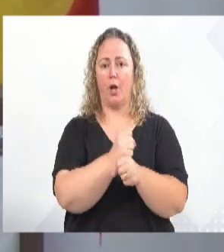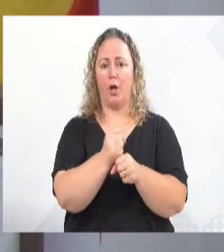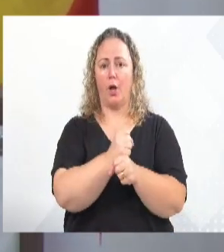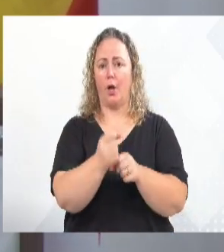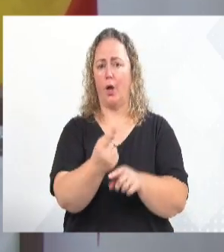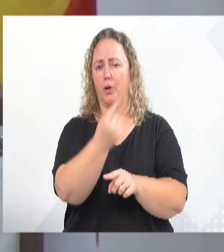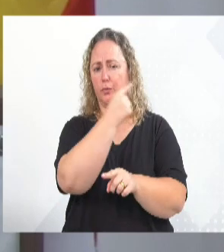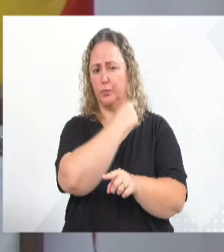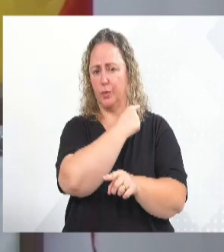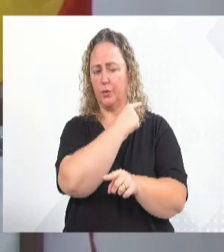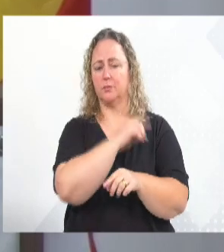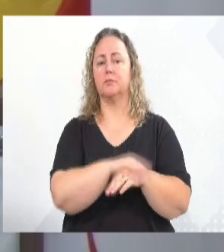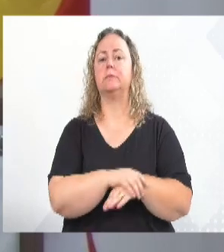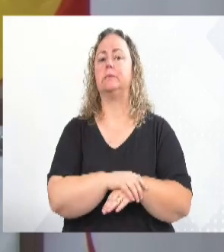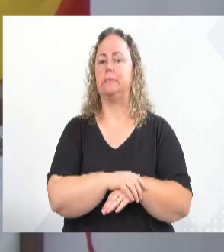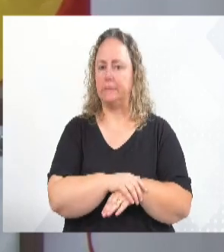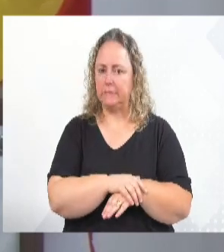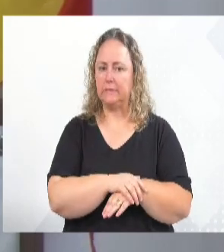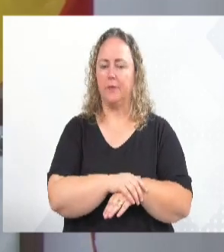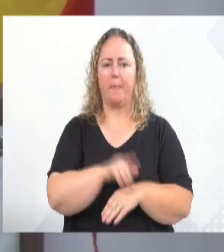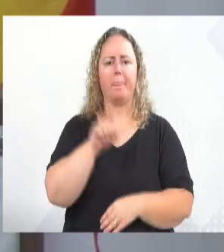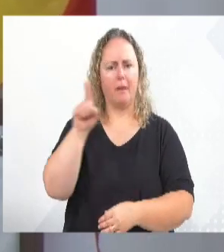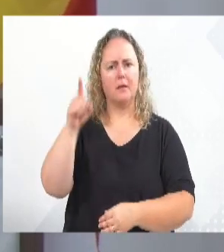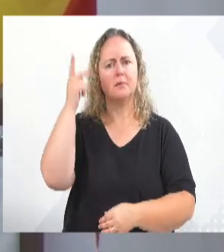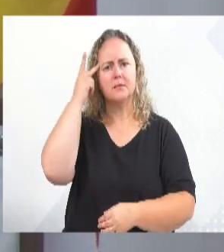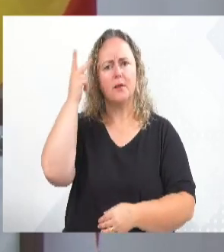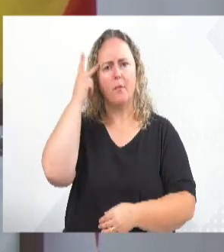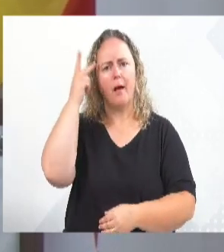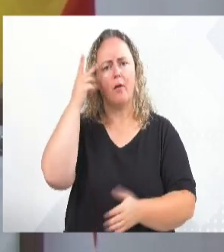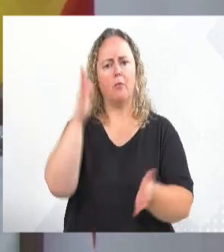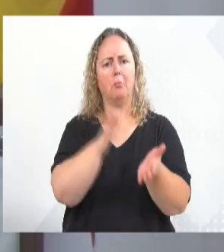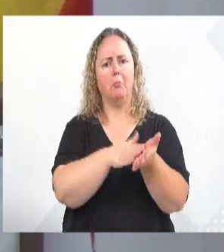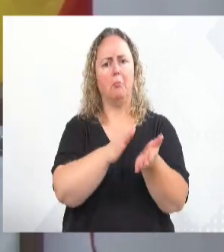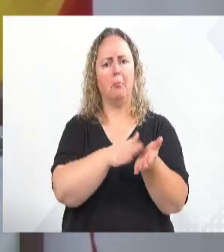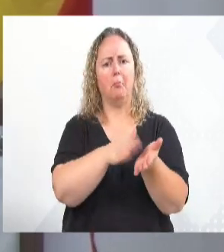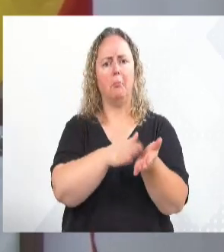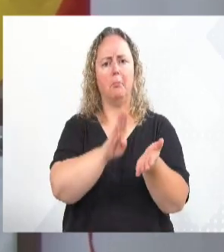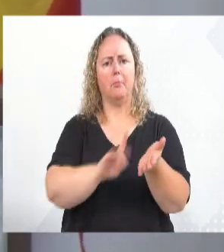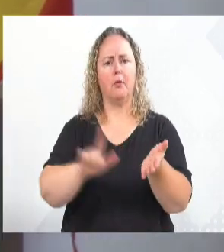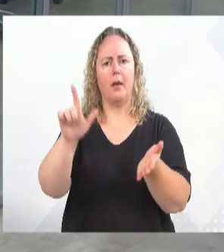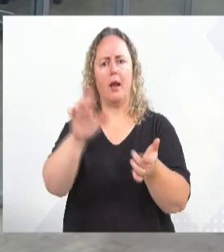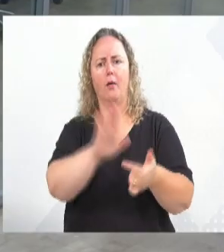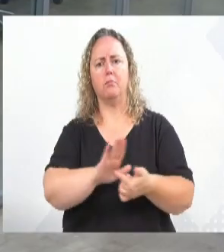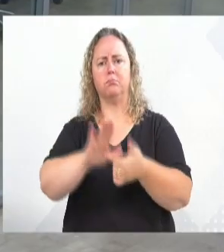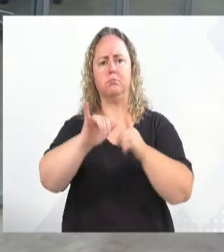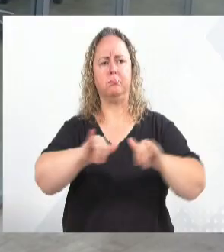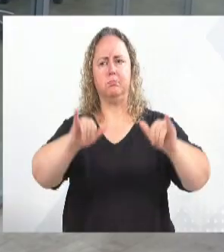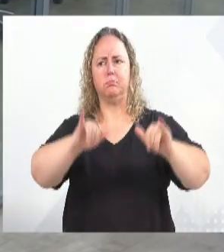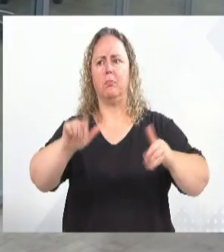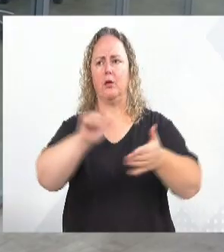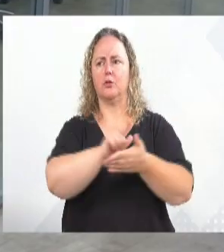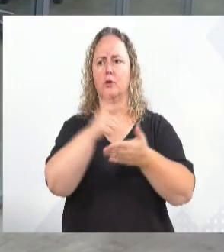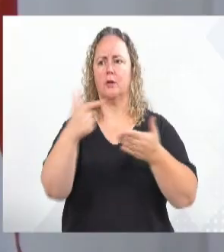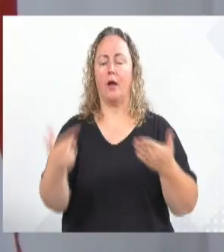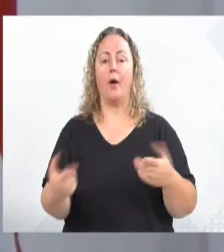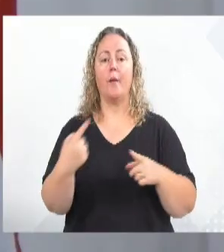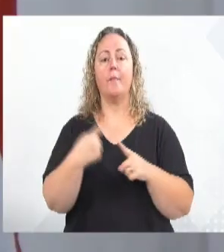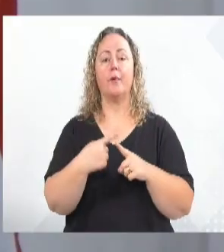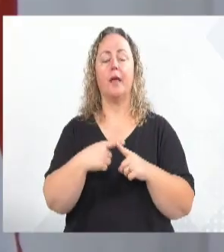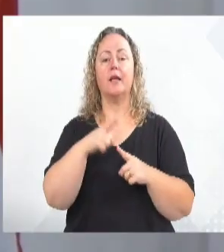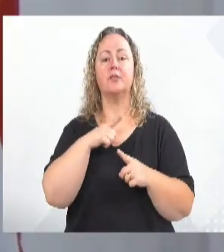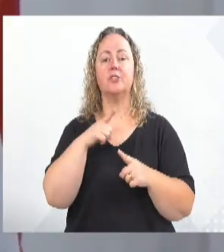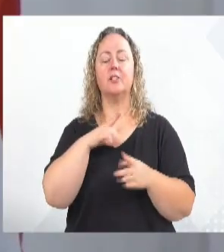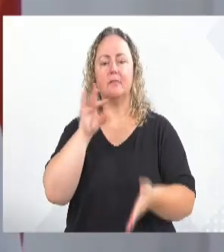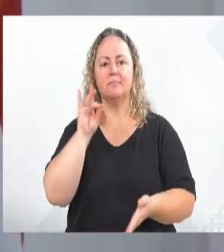foi citado pela Folha de São Paulo, parabenizando a nossa cidade, porque nós tínhamos implantado naquela época uma escola